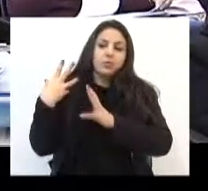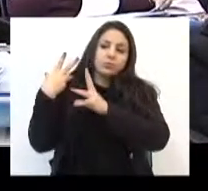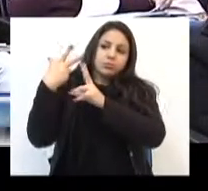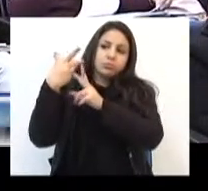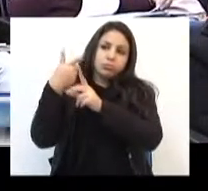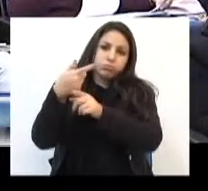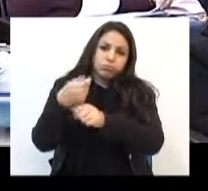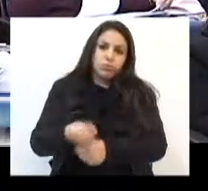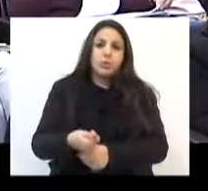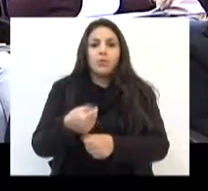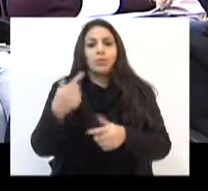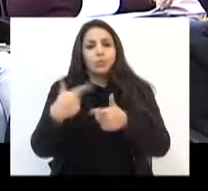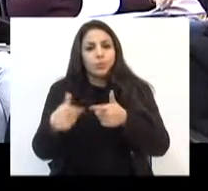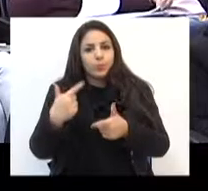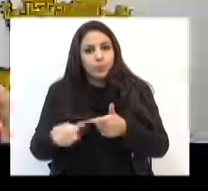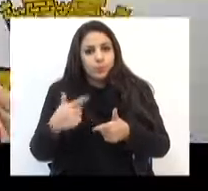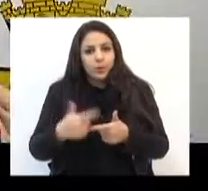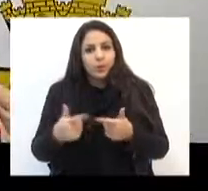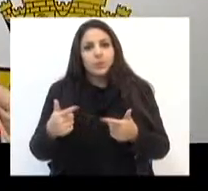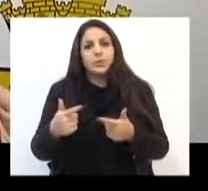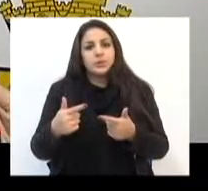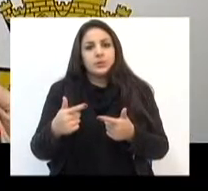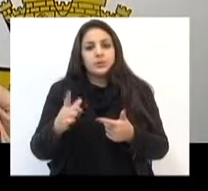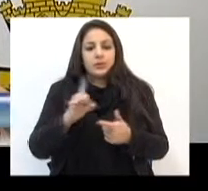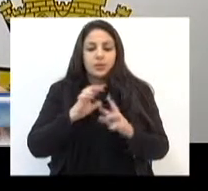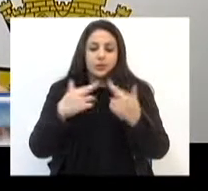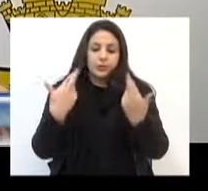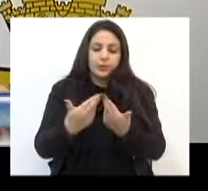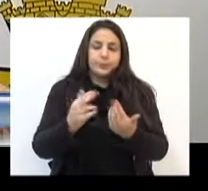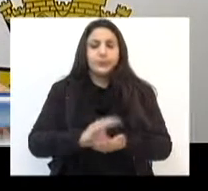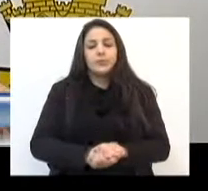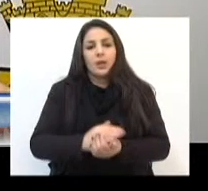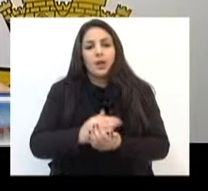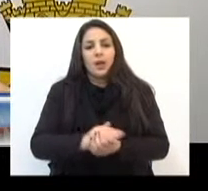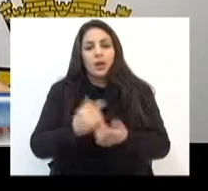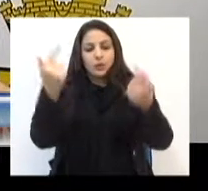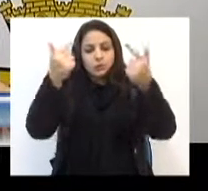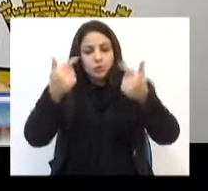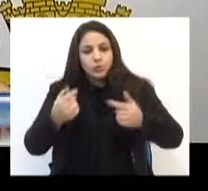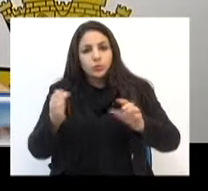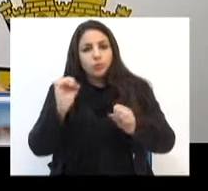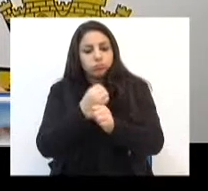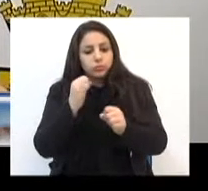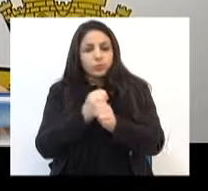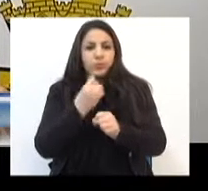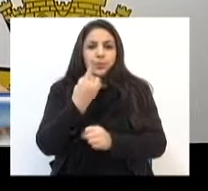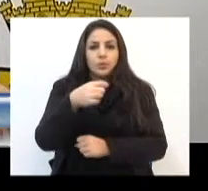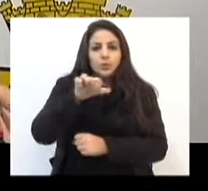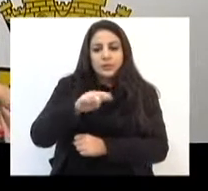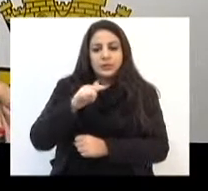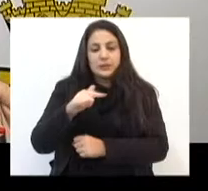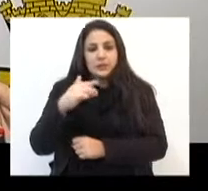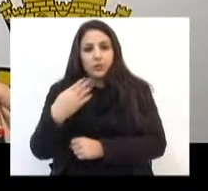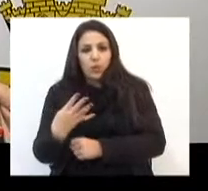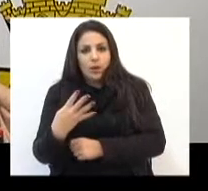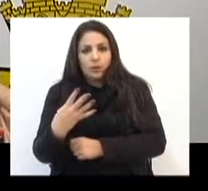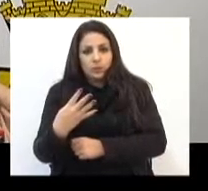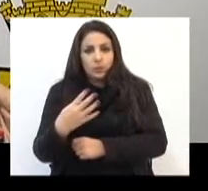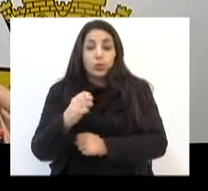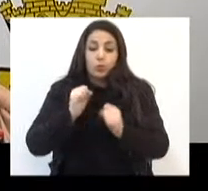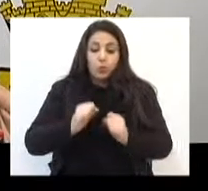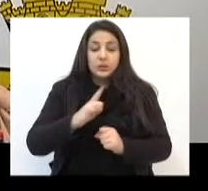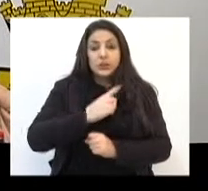regional. A rede de esgoto foi o principal ponto do debate. O diretor do presídio explicou que a situação é